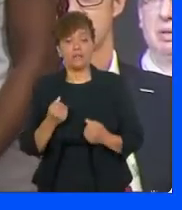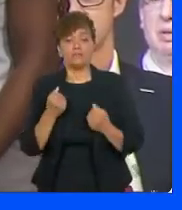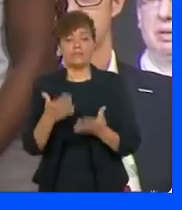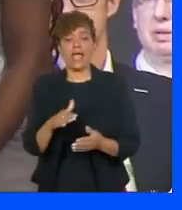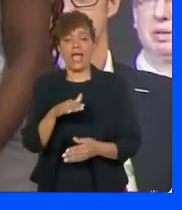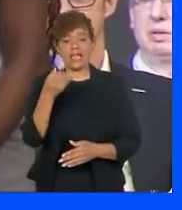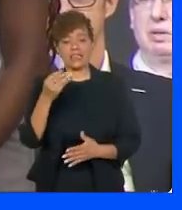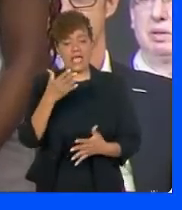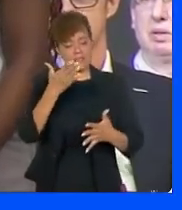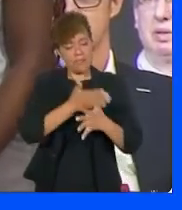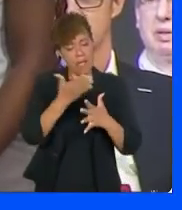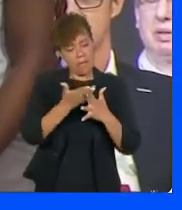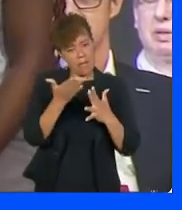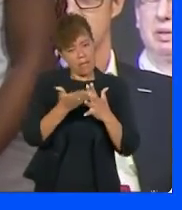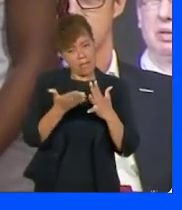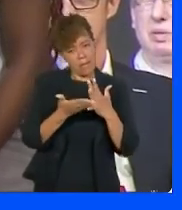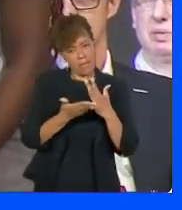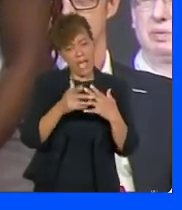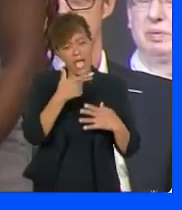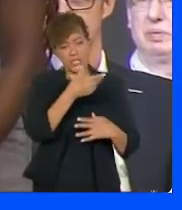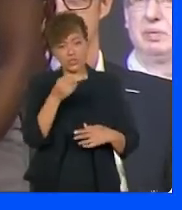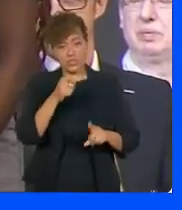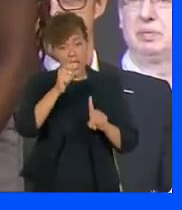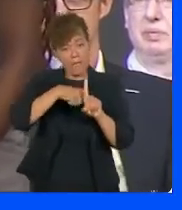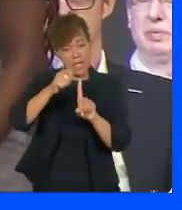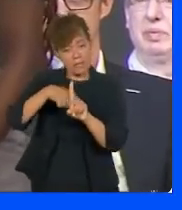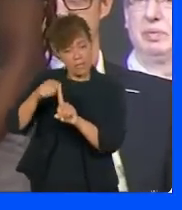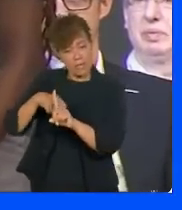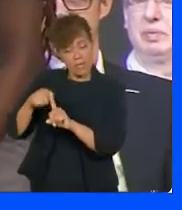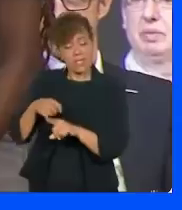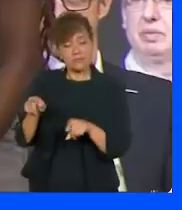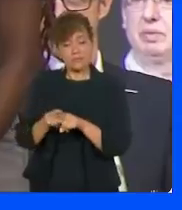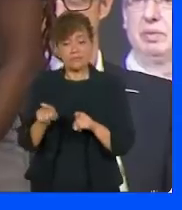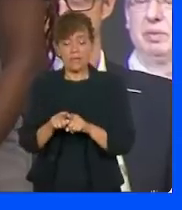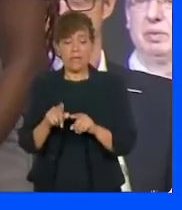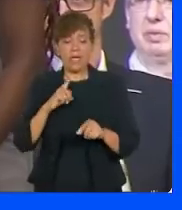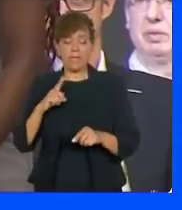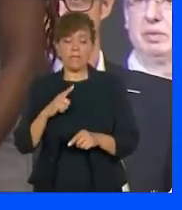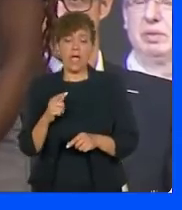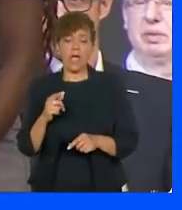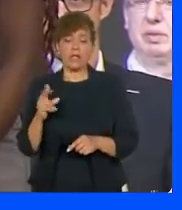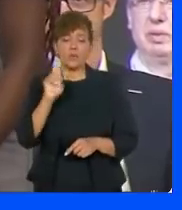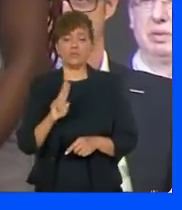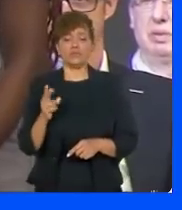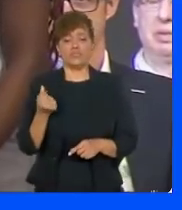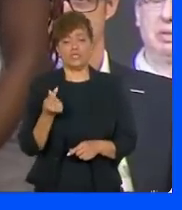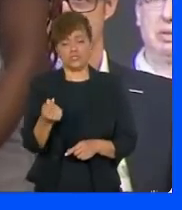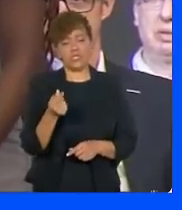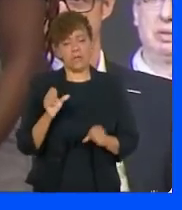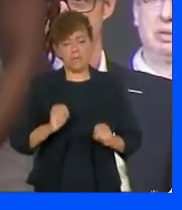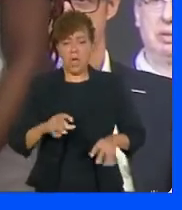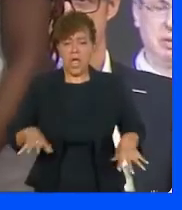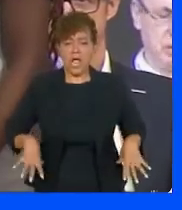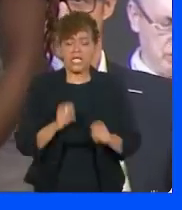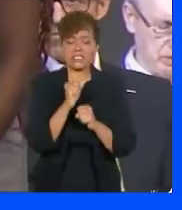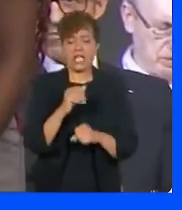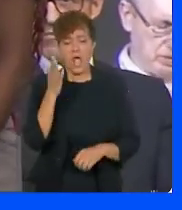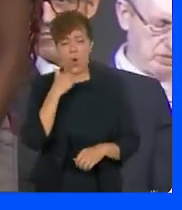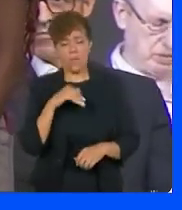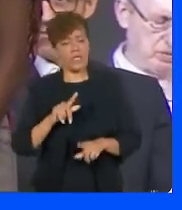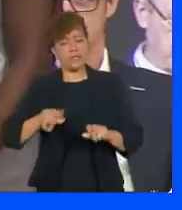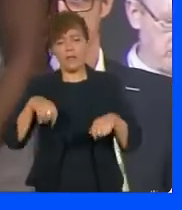10 prestações de R$200, é 200 por mês, para ele fazer o que ele quiser com o dinheiro, gastar em comida e